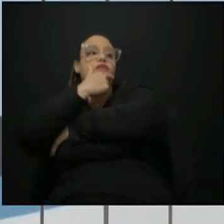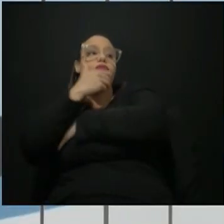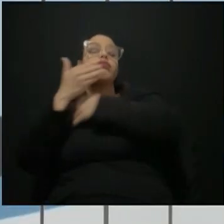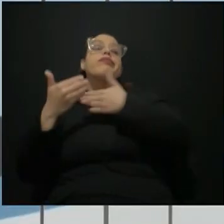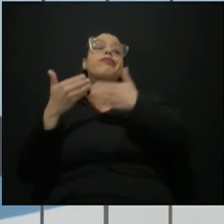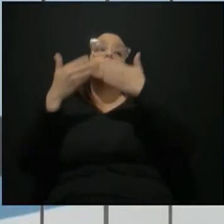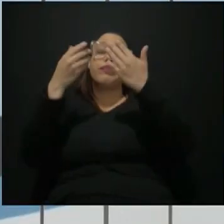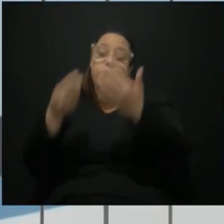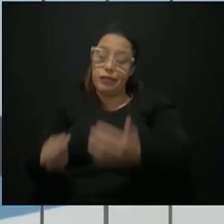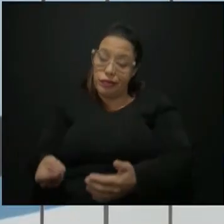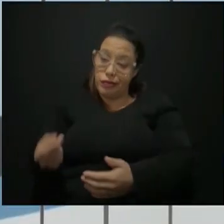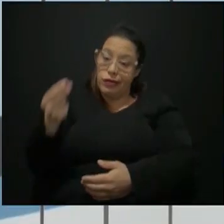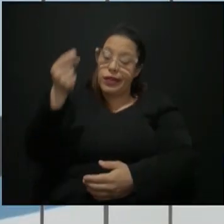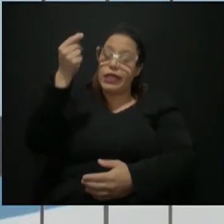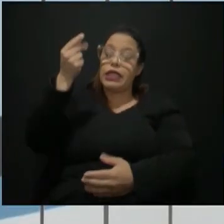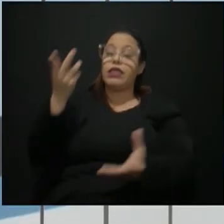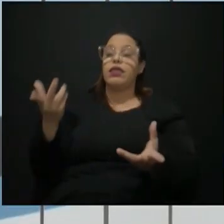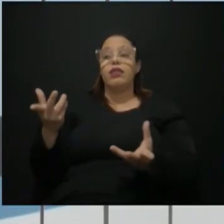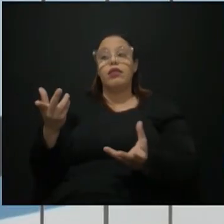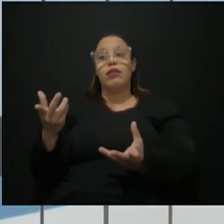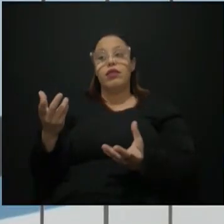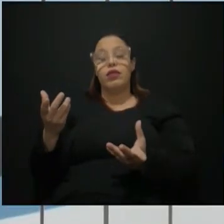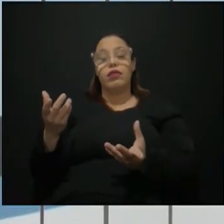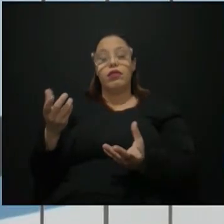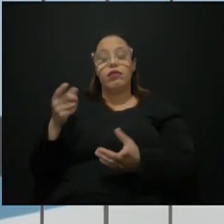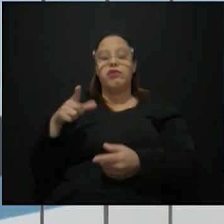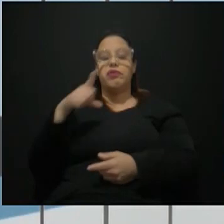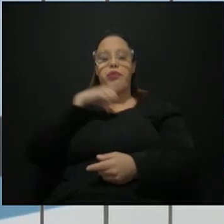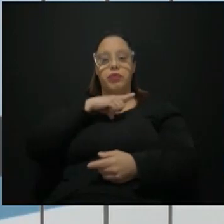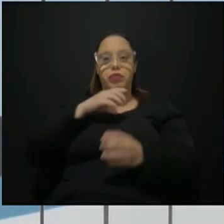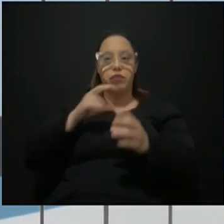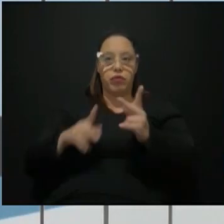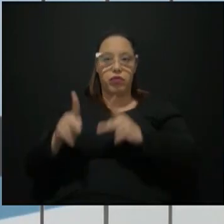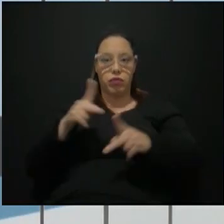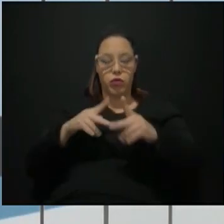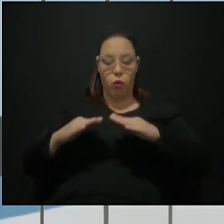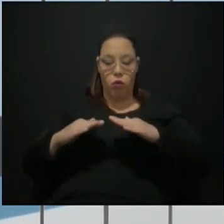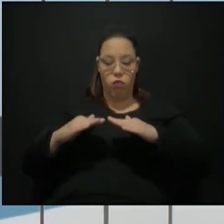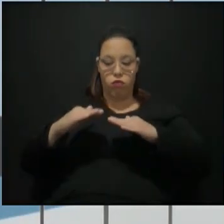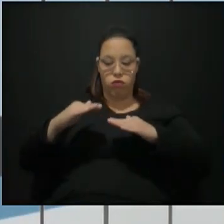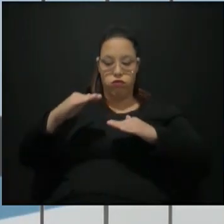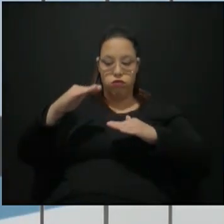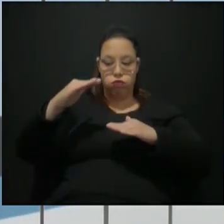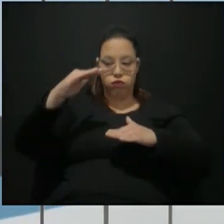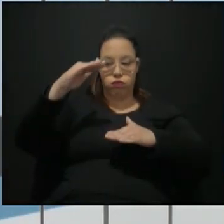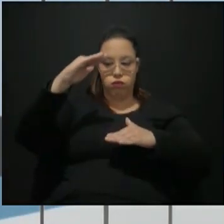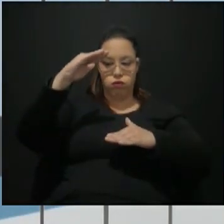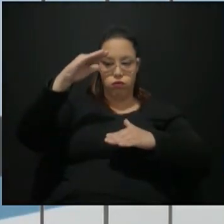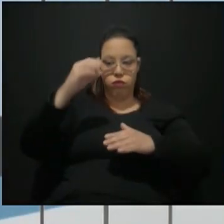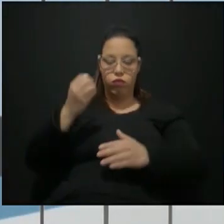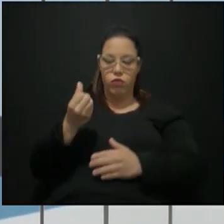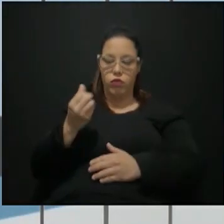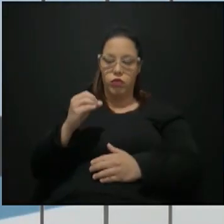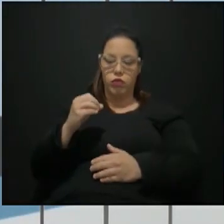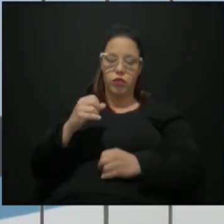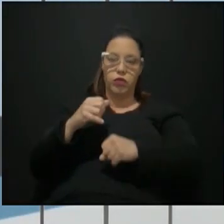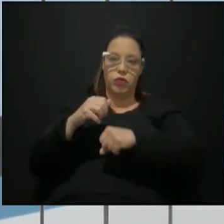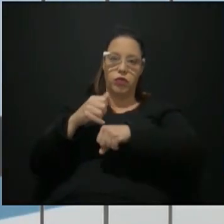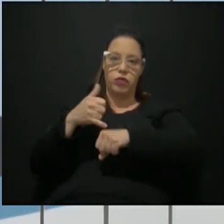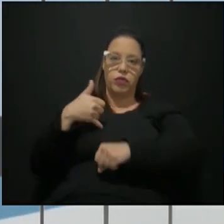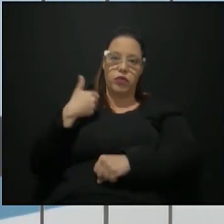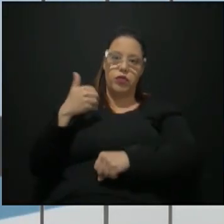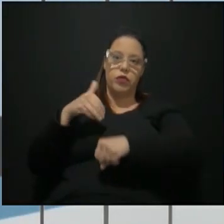mercado, né? Na medida que a gente tem uma população crescente, né, de 60 anos ou mais, pessoas... esse é